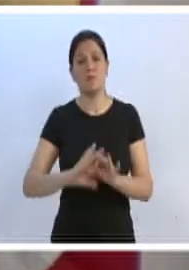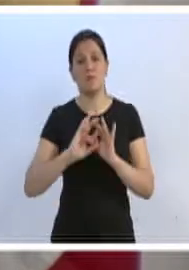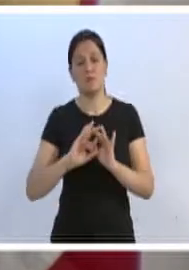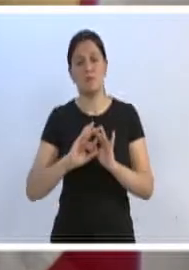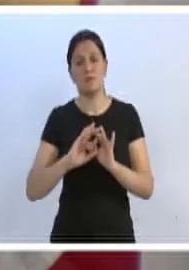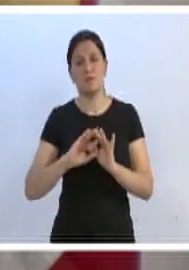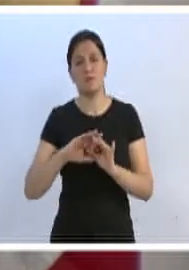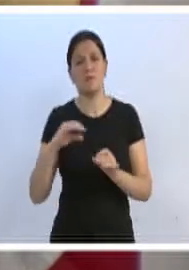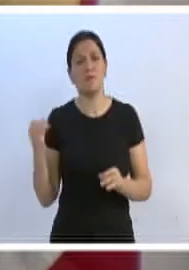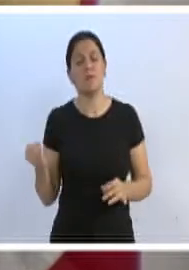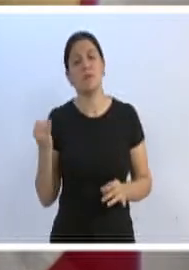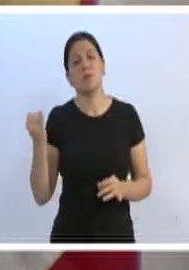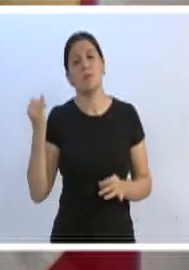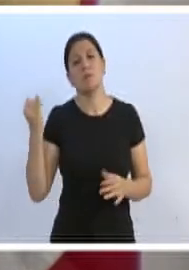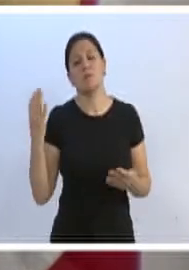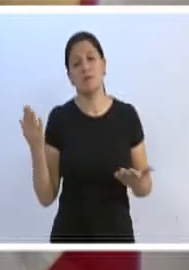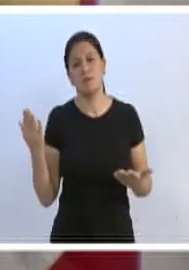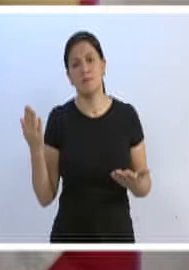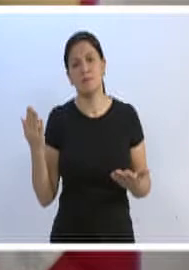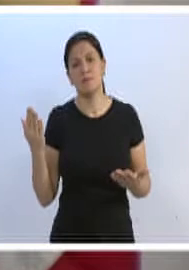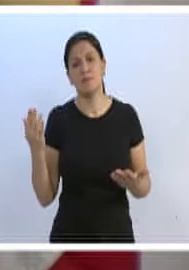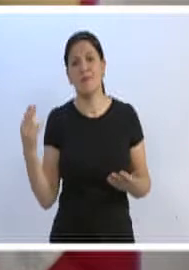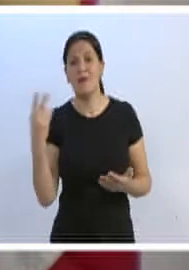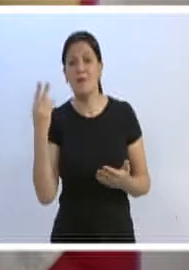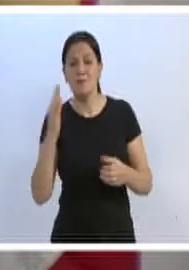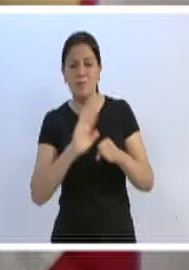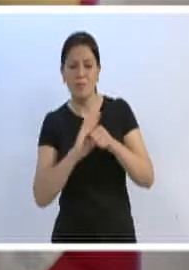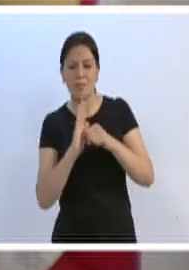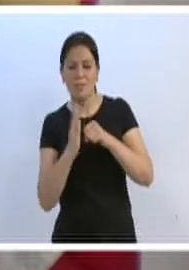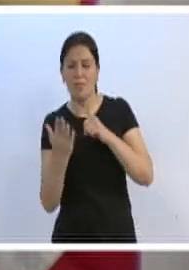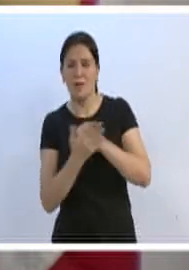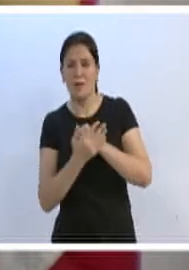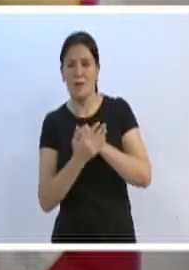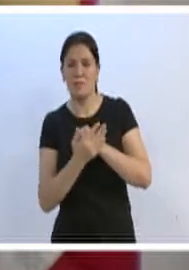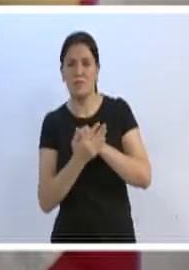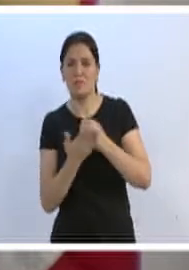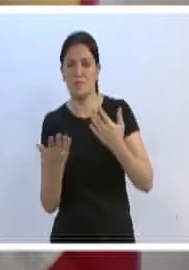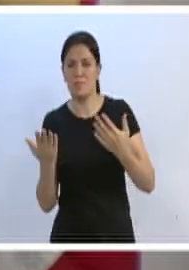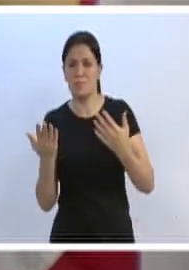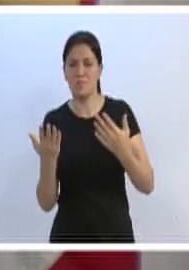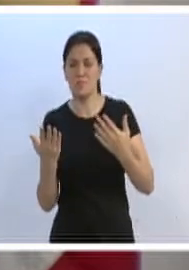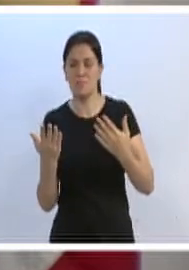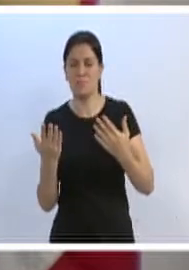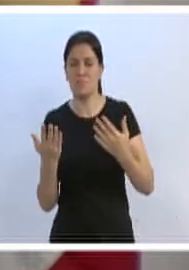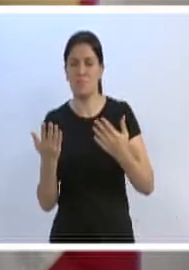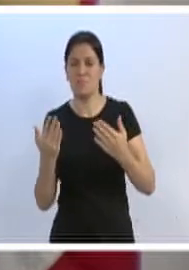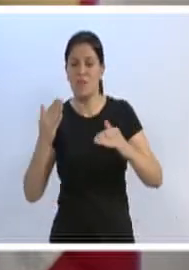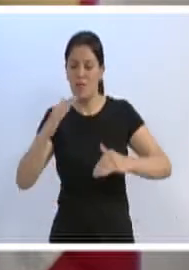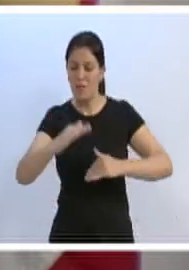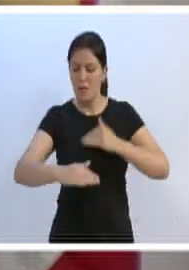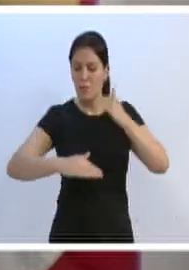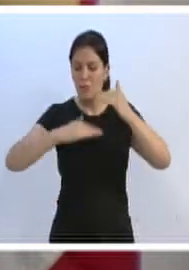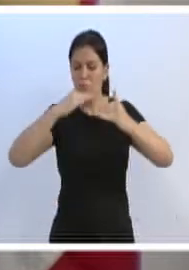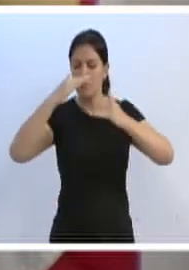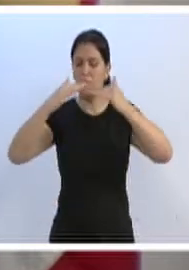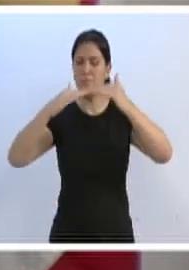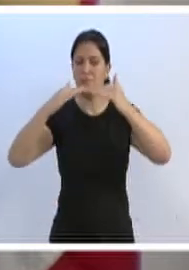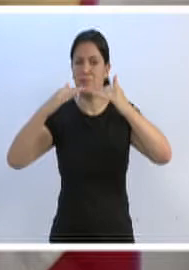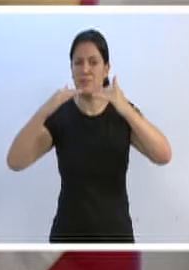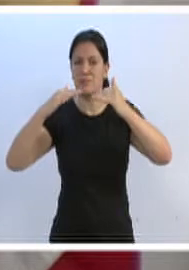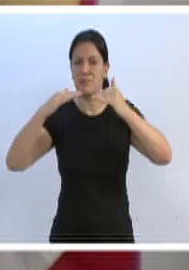com relação a dois bairros que fazem e contribuem com o crescimento o desenvolvimento